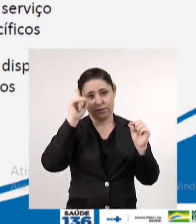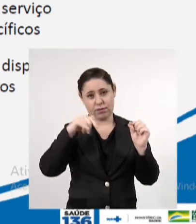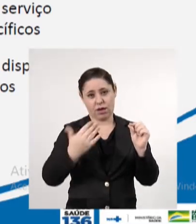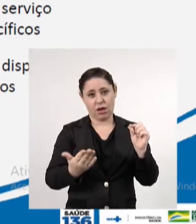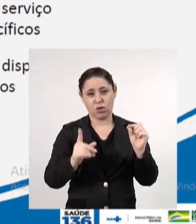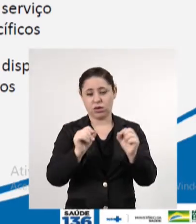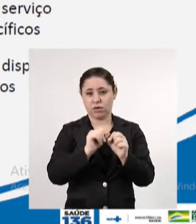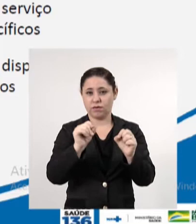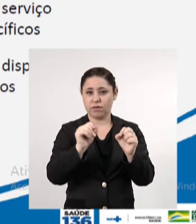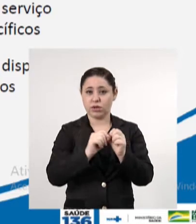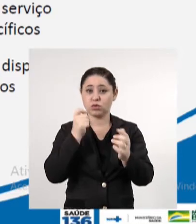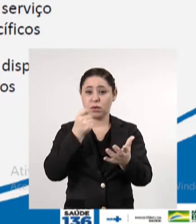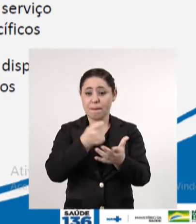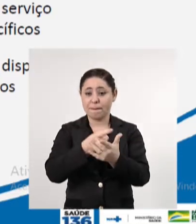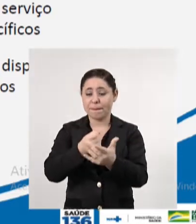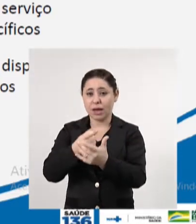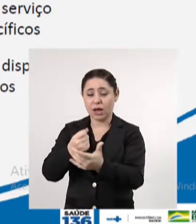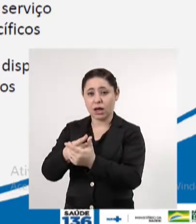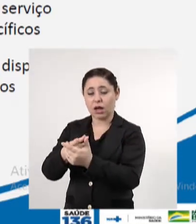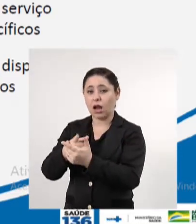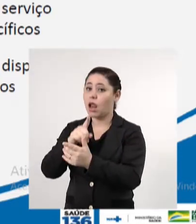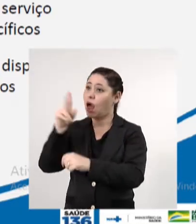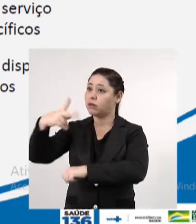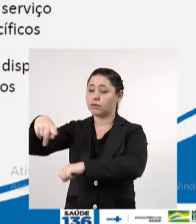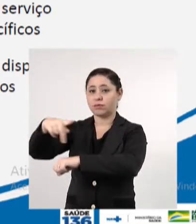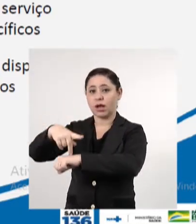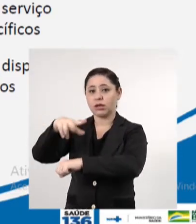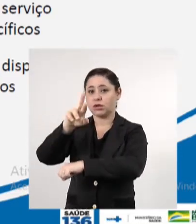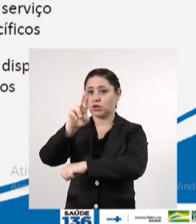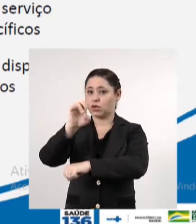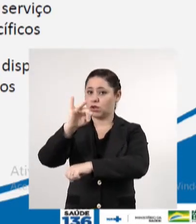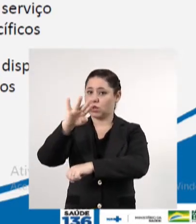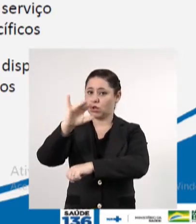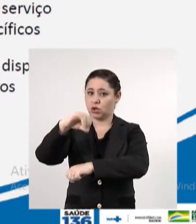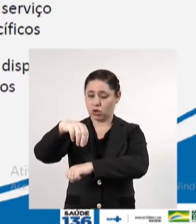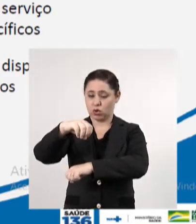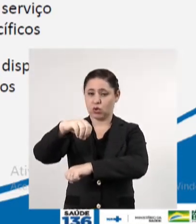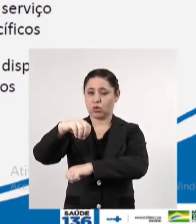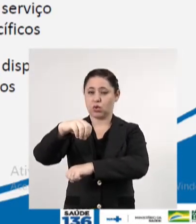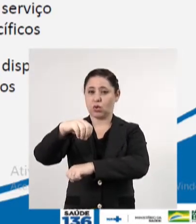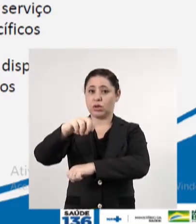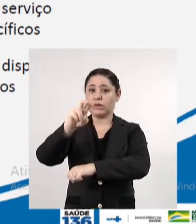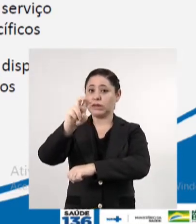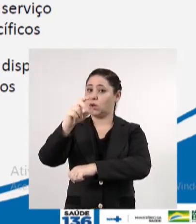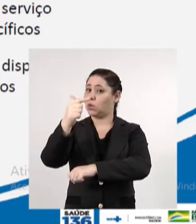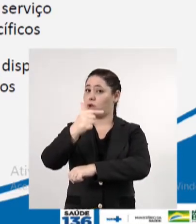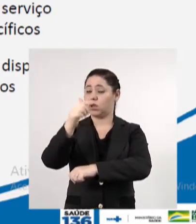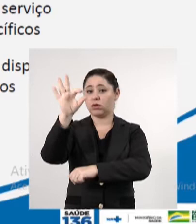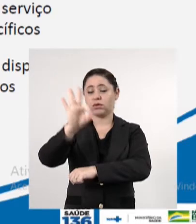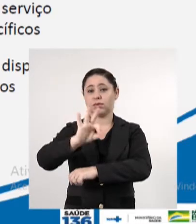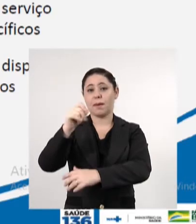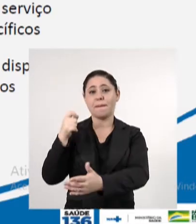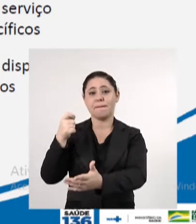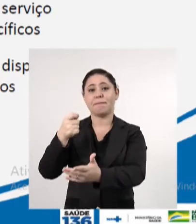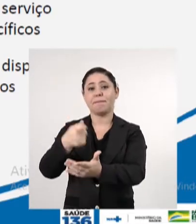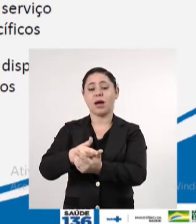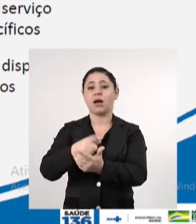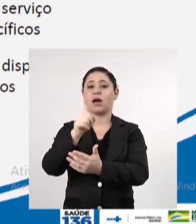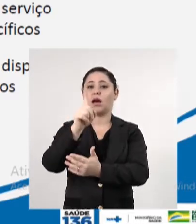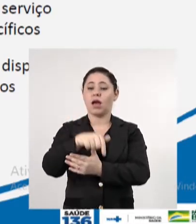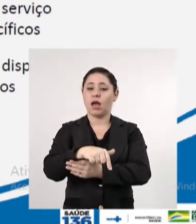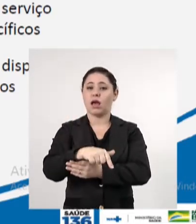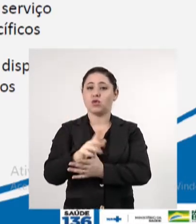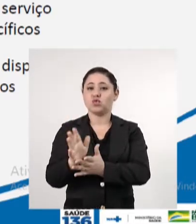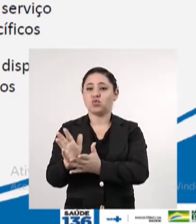do que é feito de pagamento no Reino Unido, a maioria, 52%, o pagamento é feito em cima